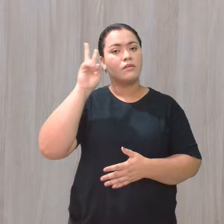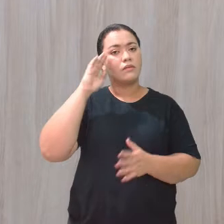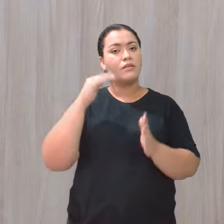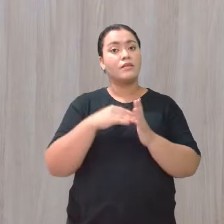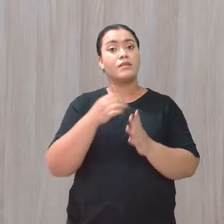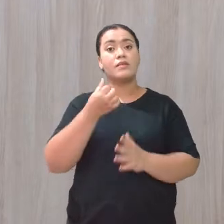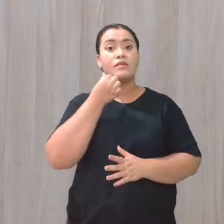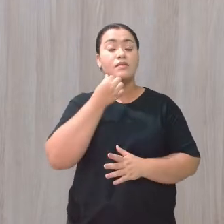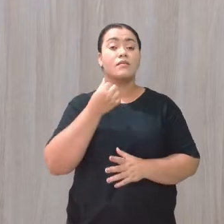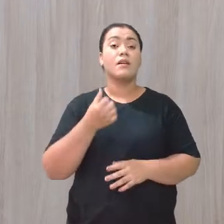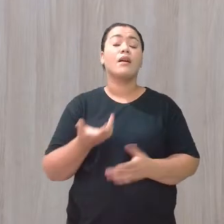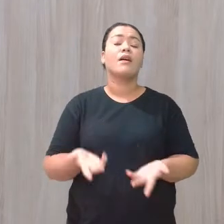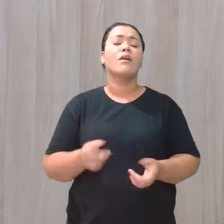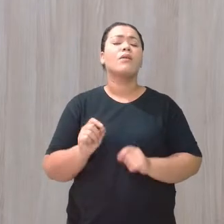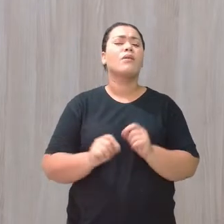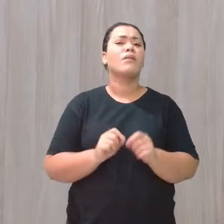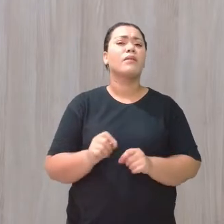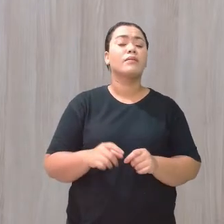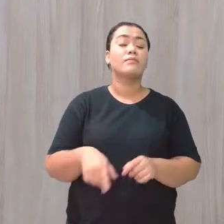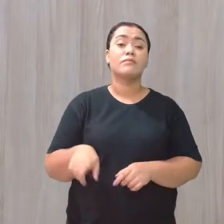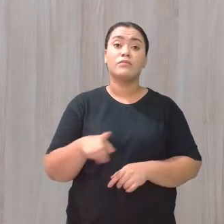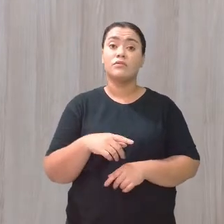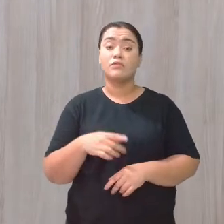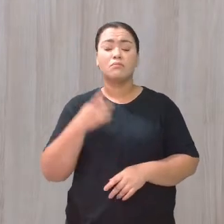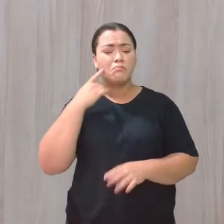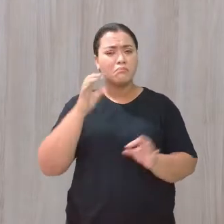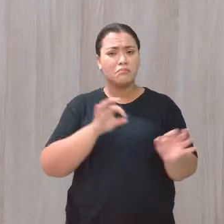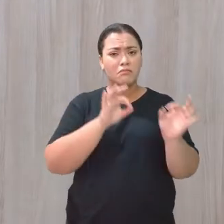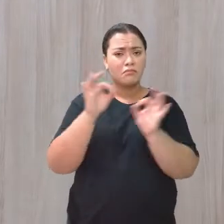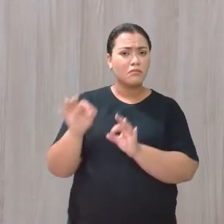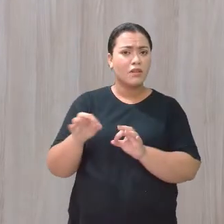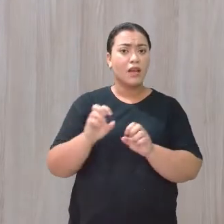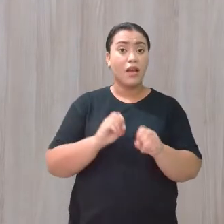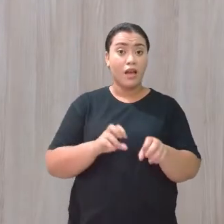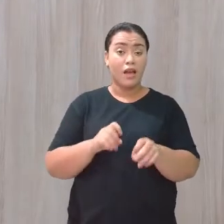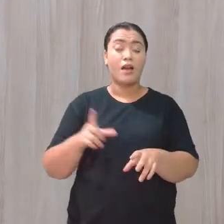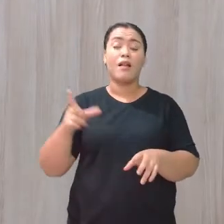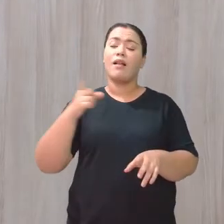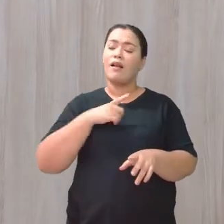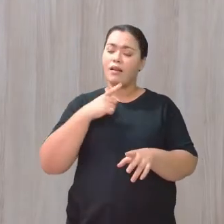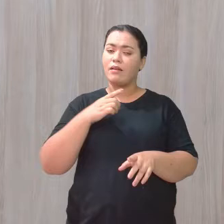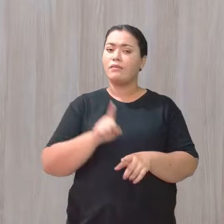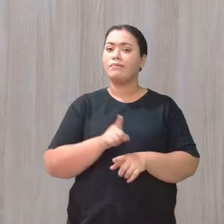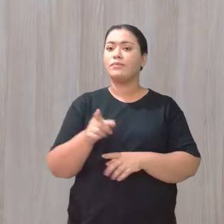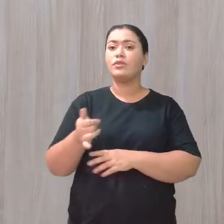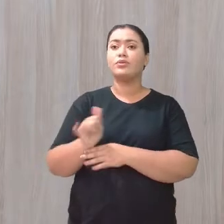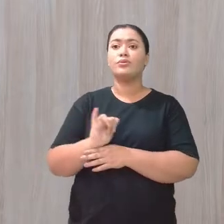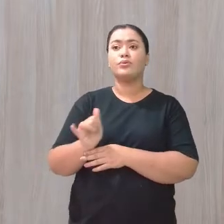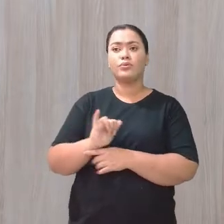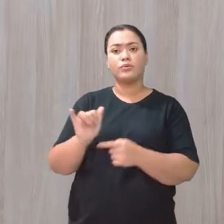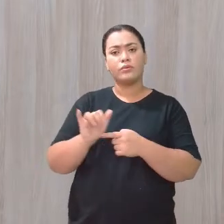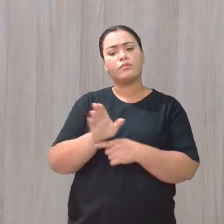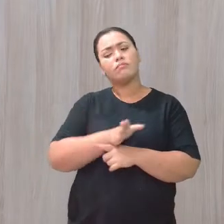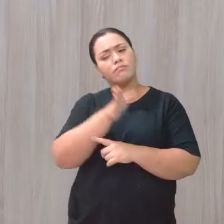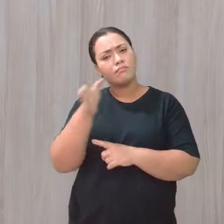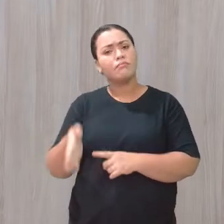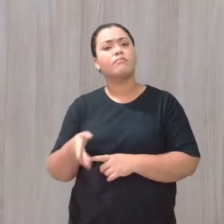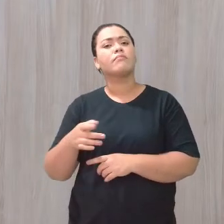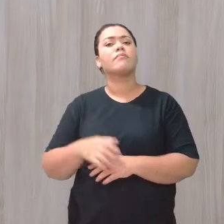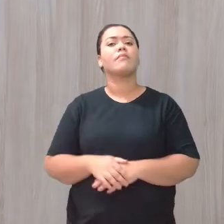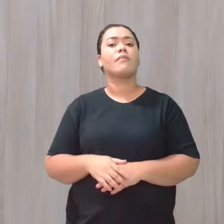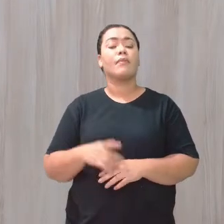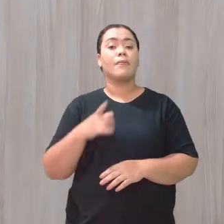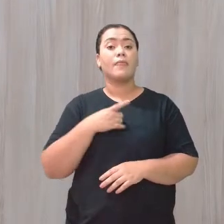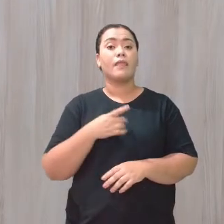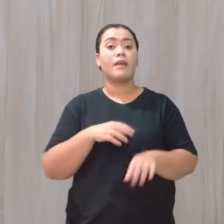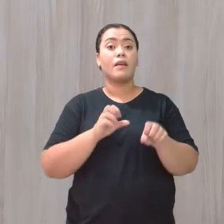é uma continuação. Quem não assistiu às aulas anteriores, elas ficam disponíveis no YouTube, então acessa lá na